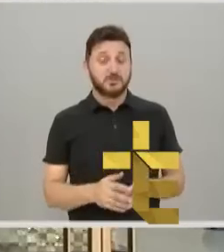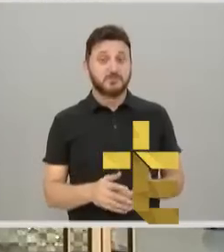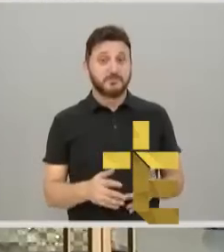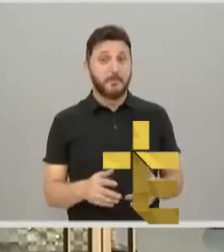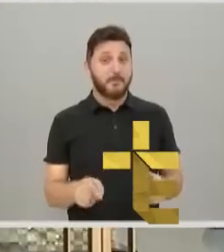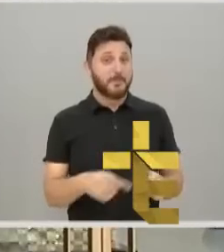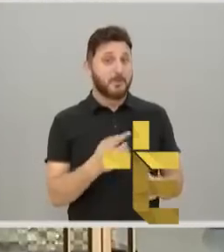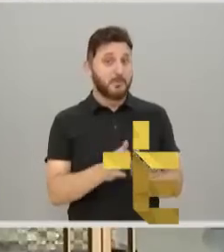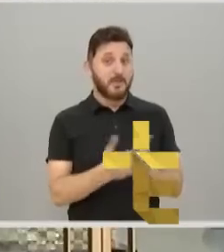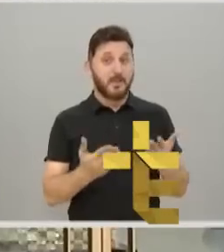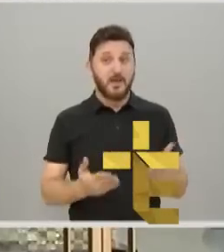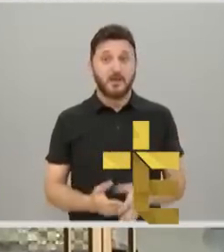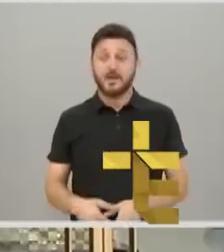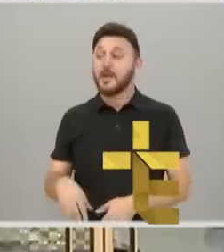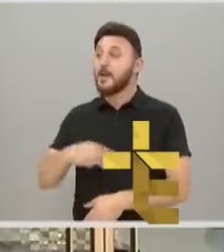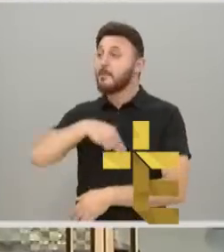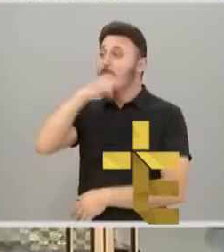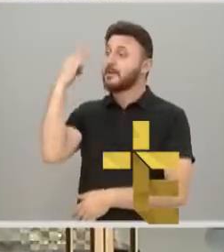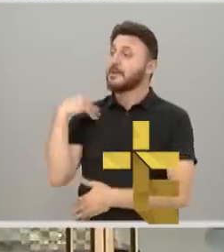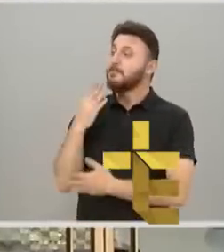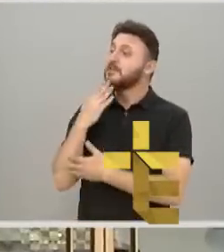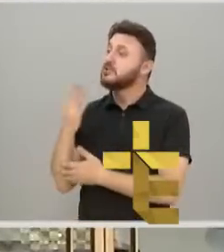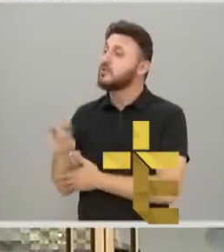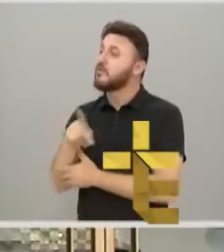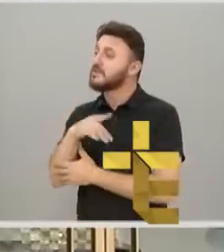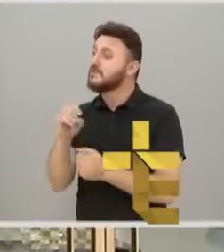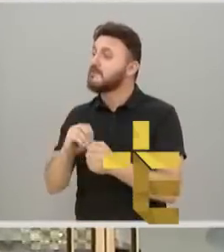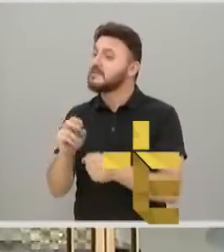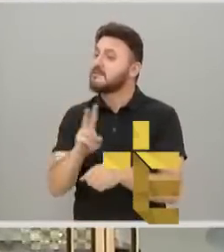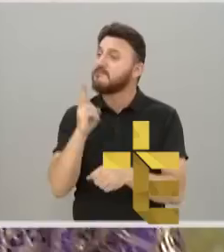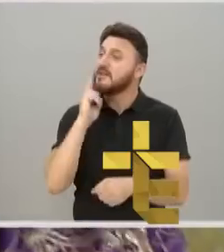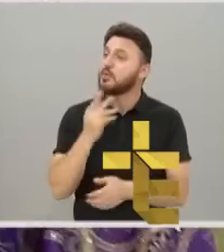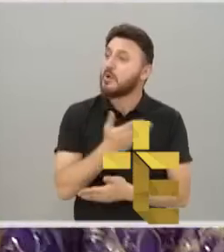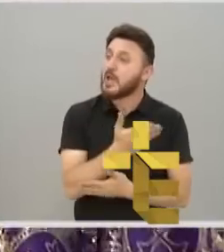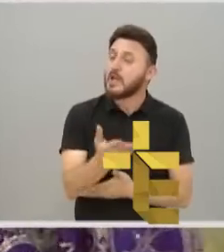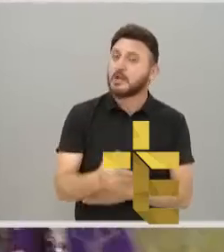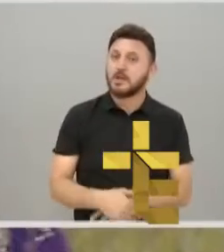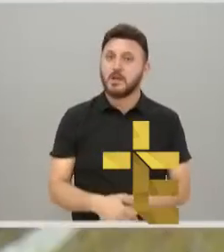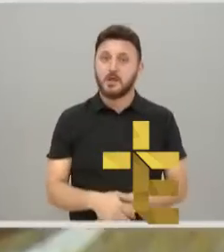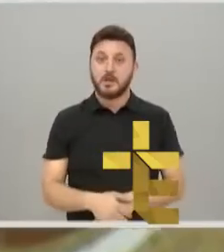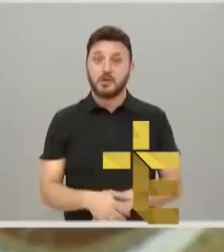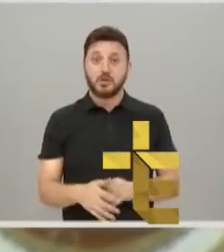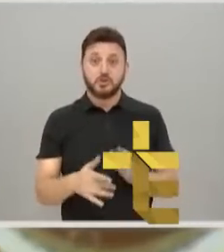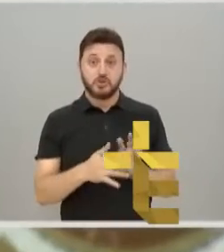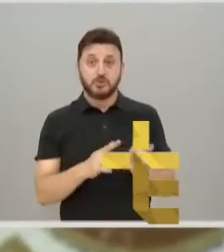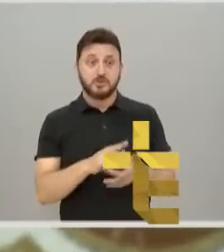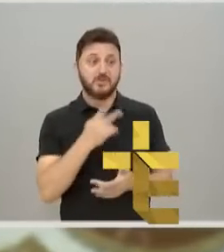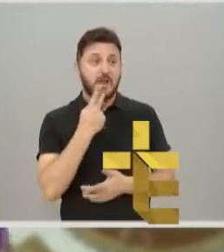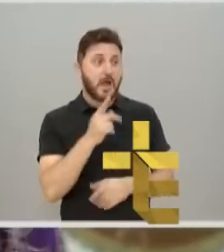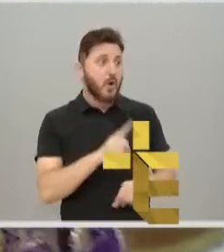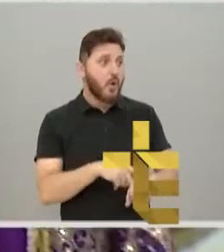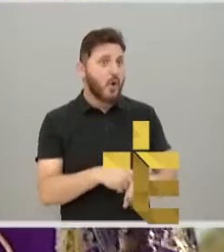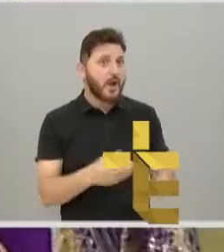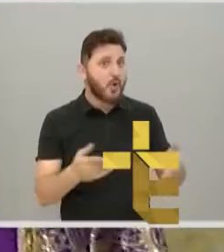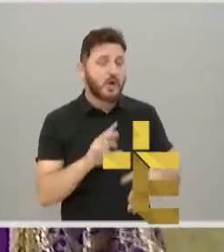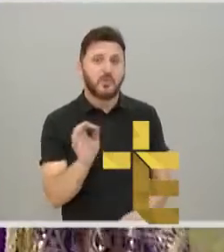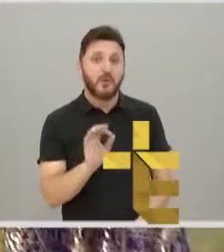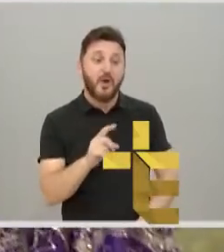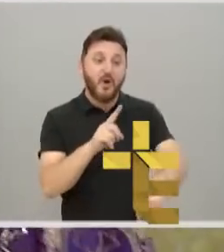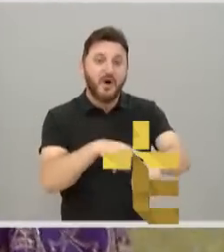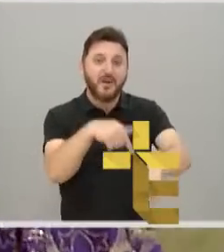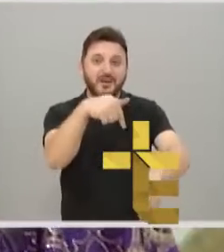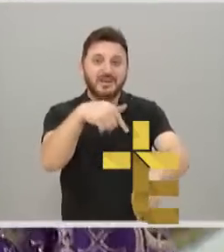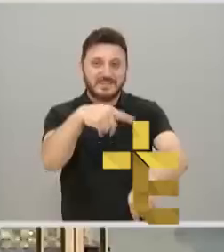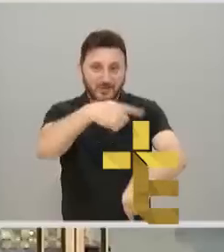minha hora ainda não chegou. E se você olhar no Evangelho de São João, em vários